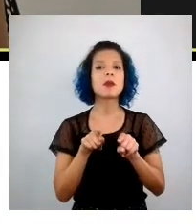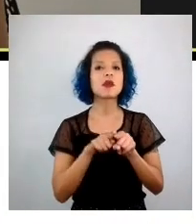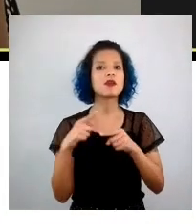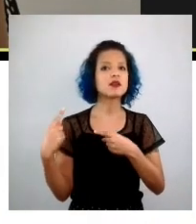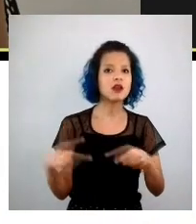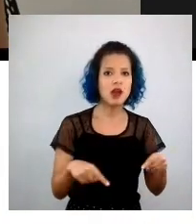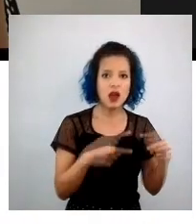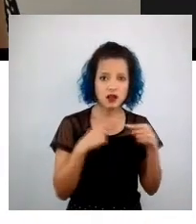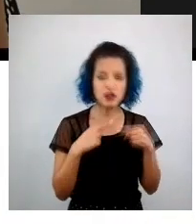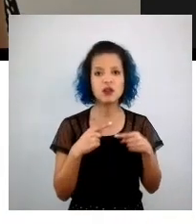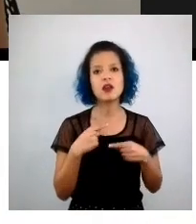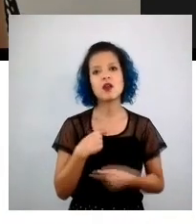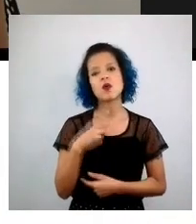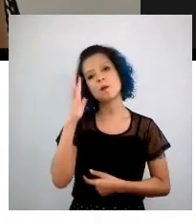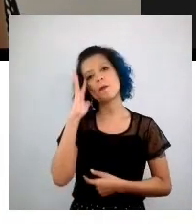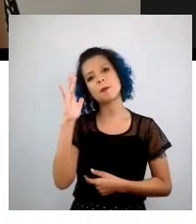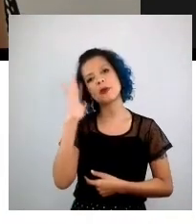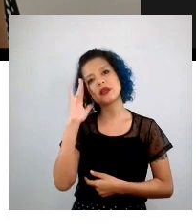em que